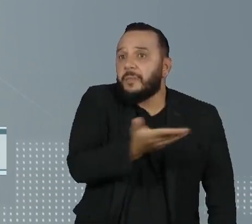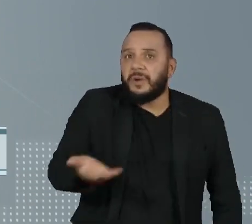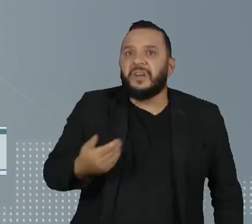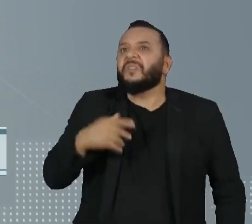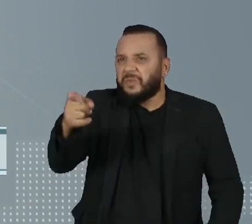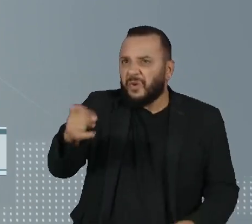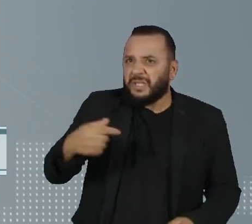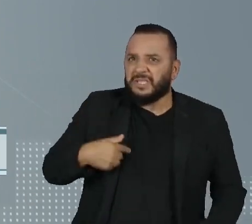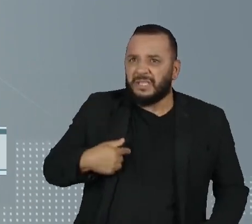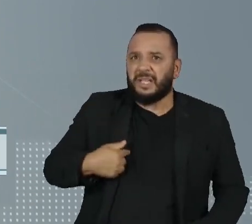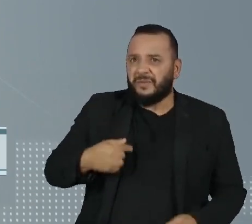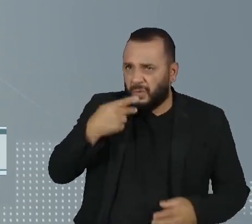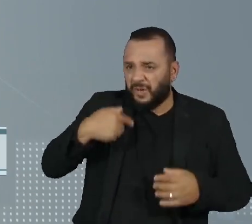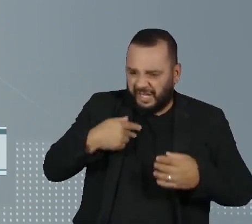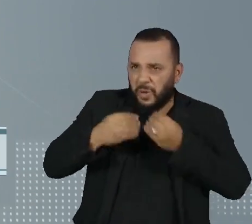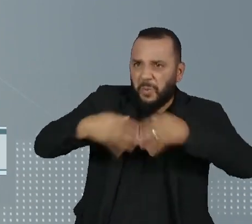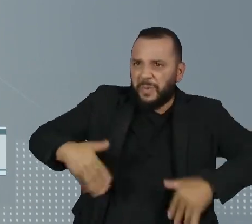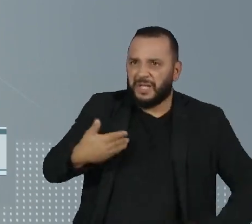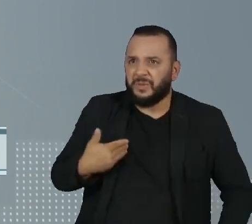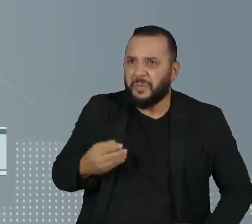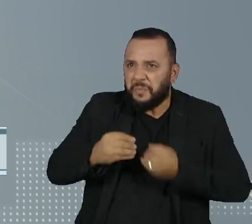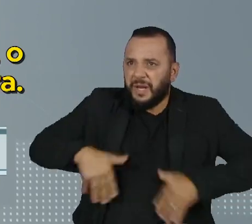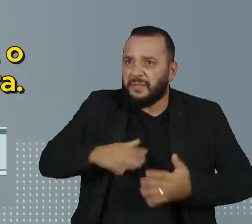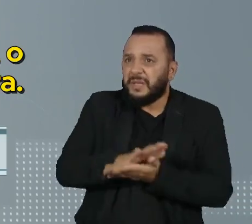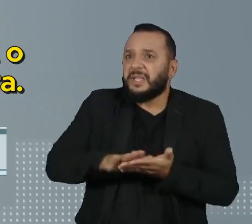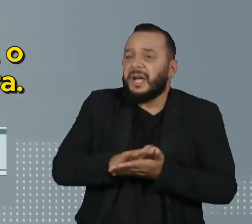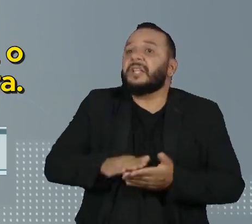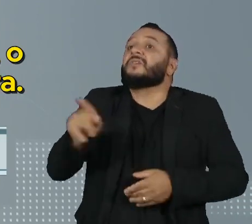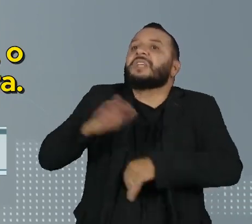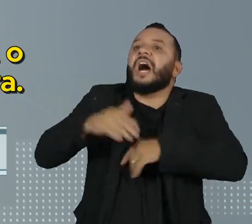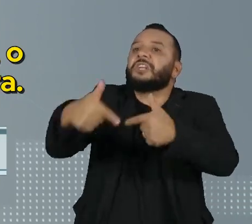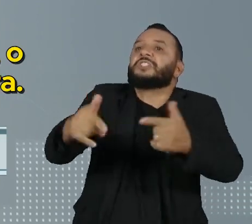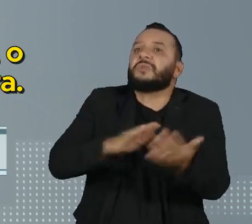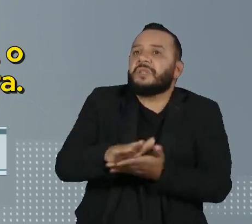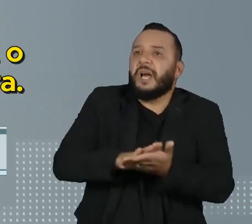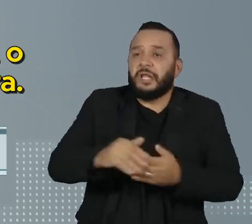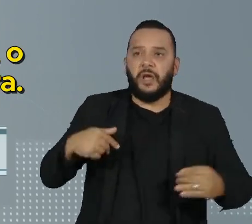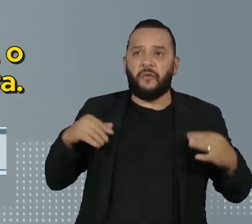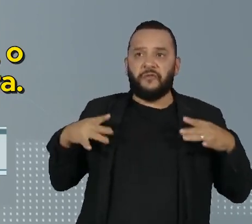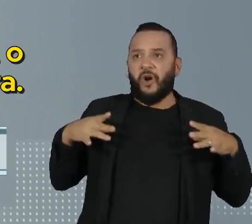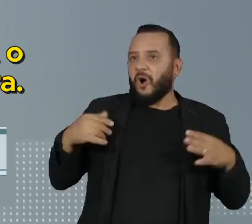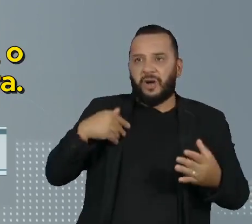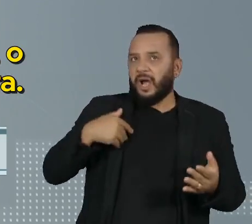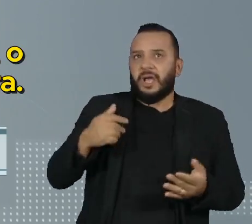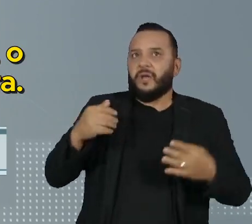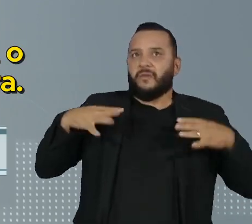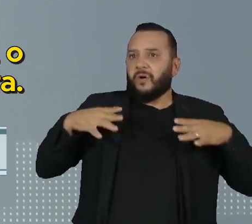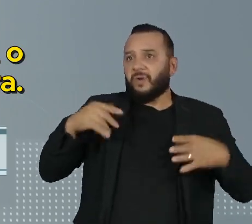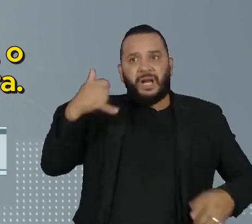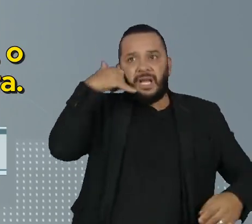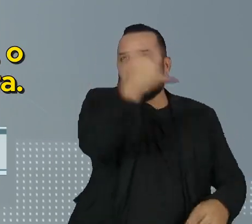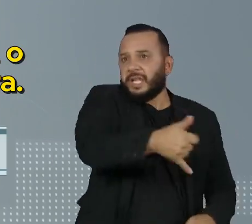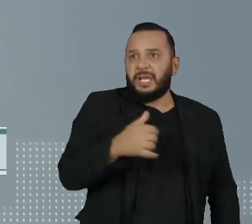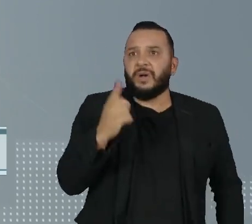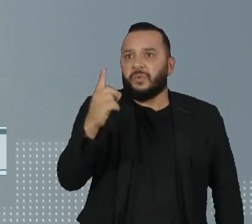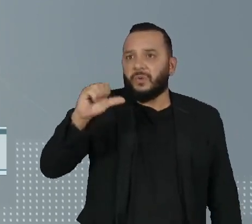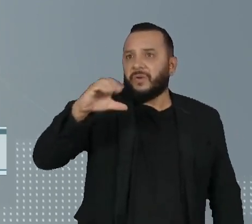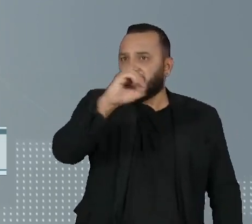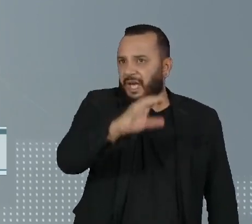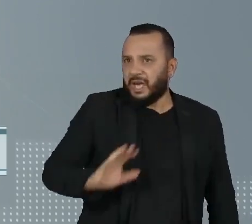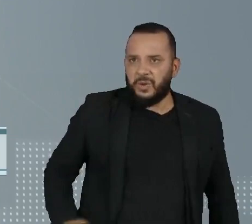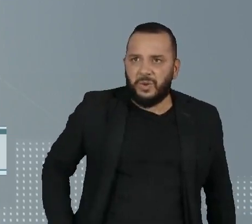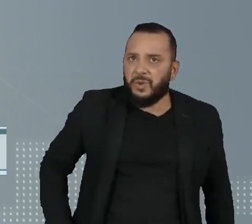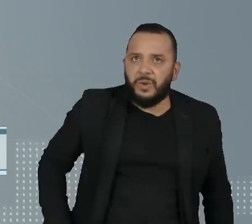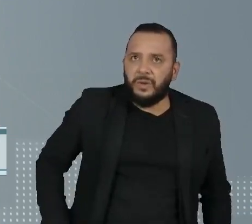Você falou que eu não presto pra nada. Por que você não agiu? Quem não presta é por que você. Não agiu? Porque eu estou cidadão de folga. Armado. Eu estou de folga. O procedimento é ligar o 90 e pedir viatura. Entendi.